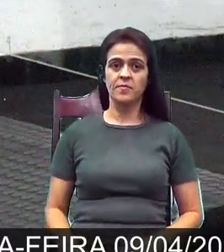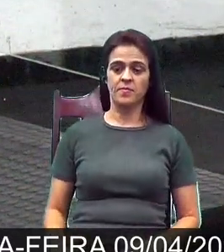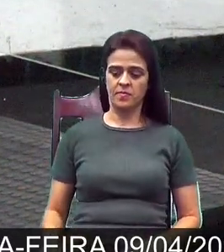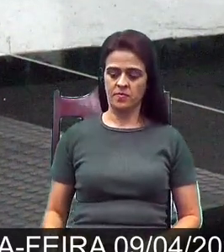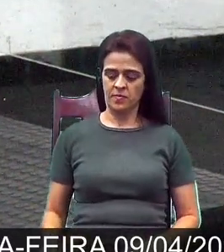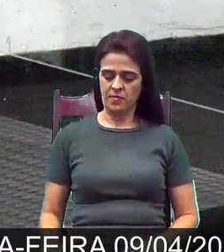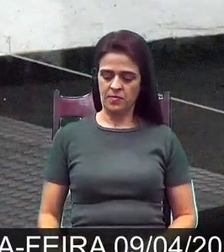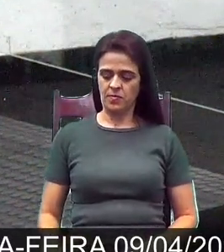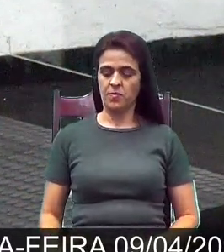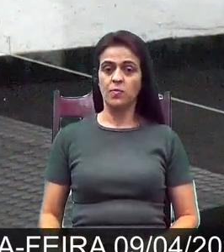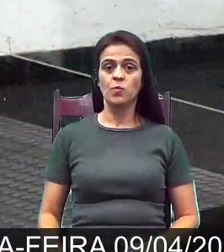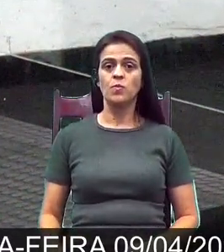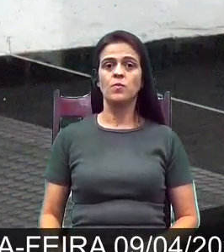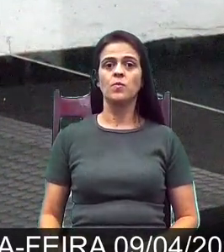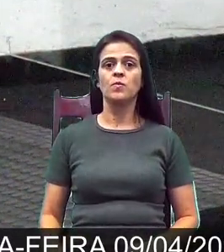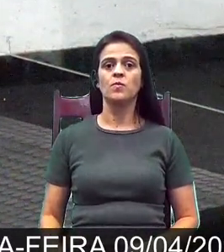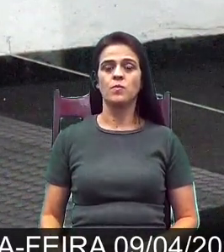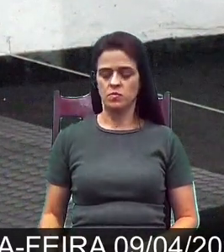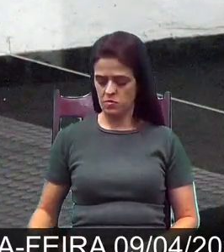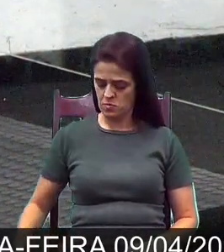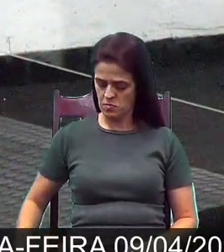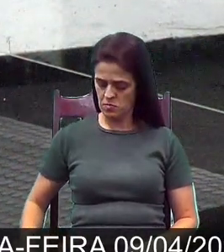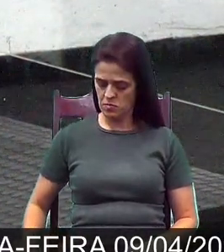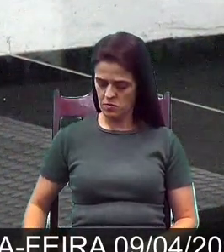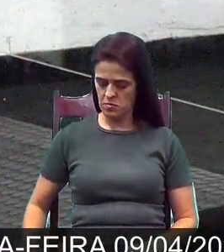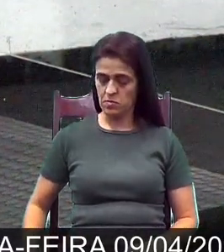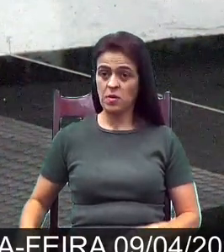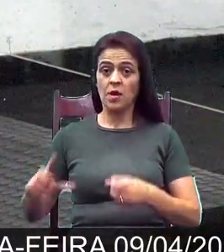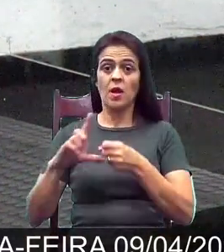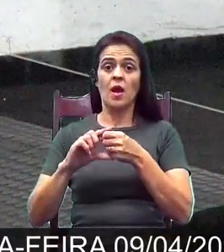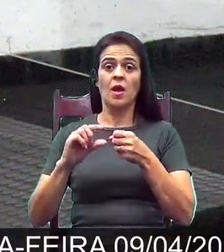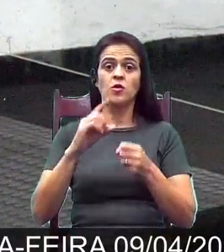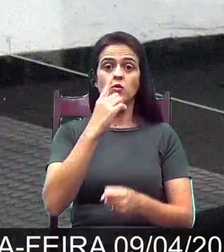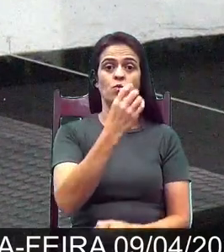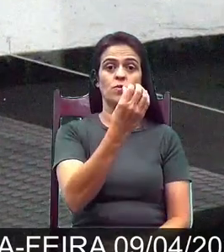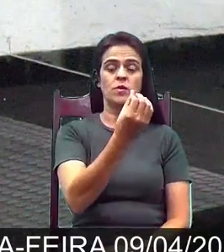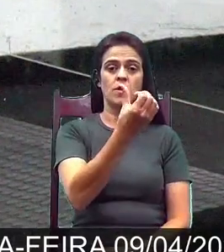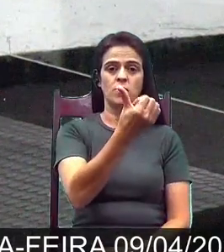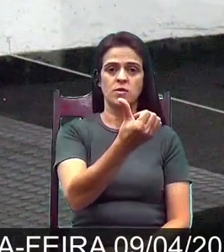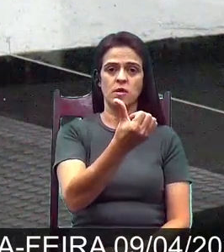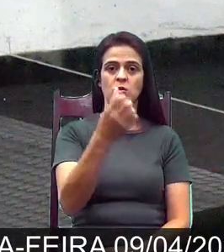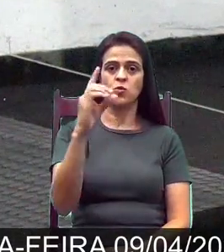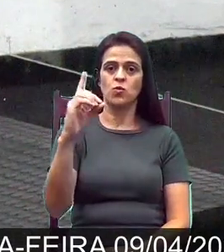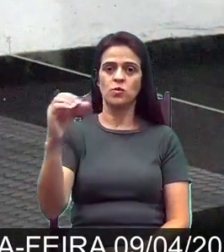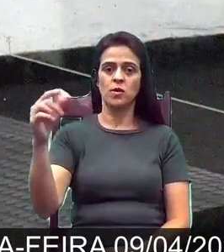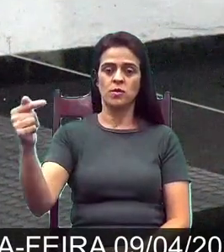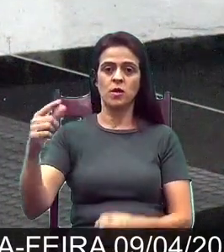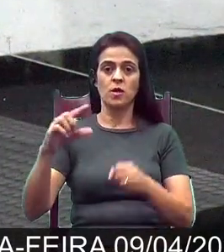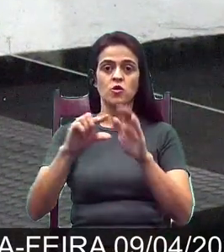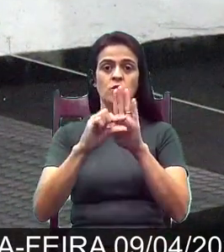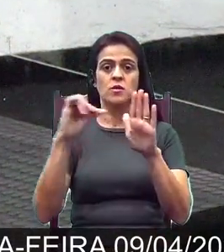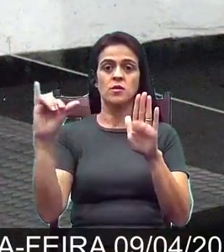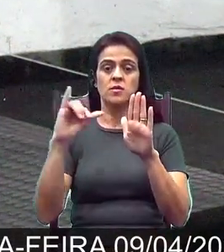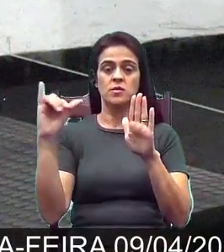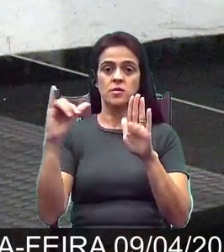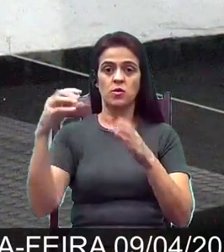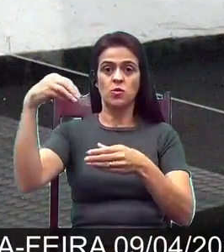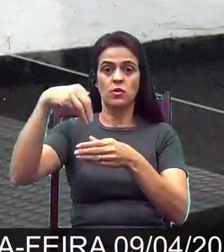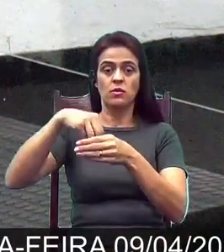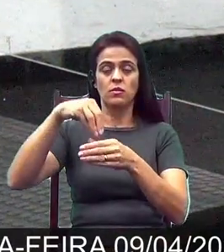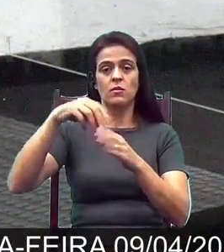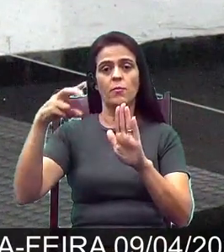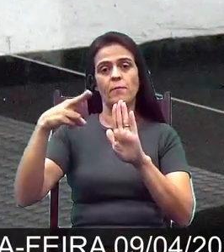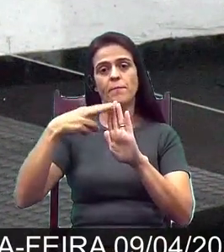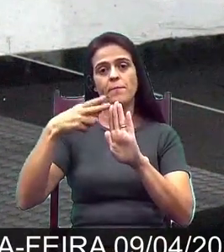Estou requerendo no artigo, no termo do artigo 106 e 107, inciso 10, do regimento interno da casa. Após a aprovação